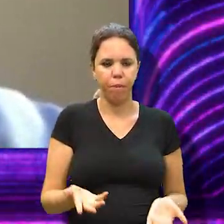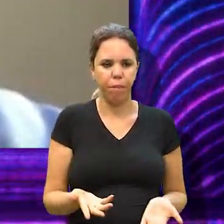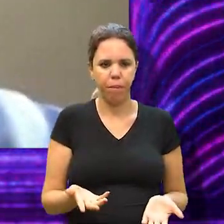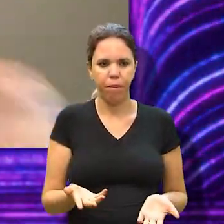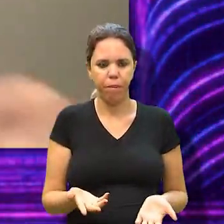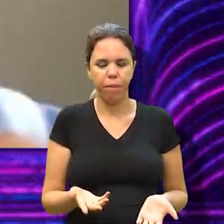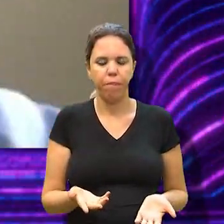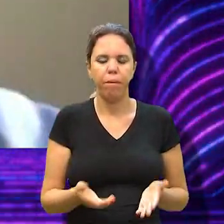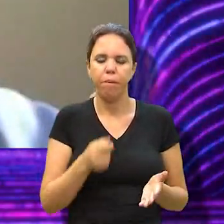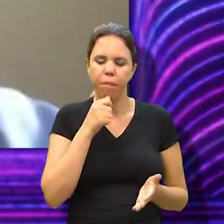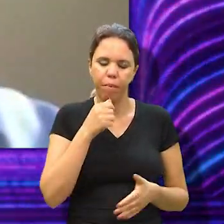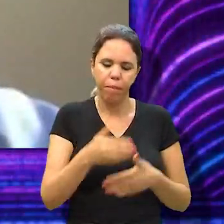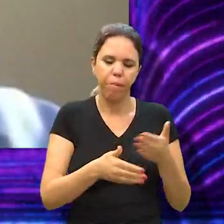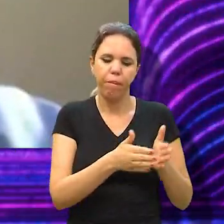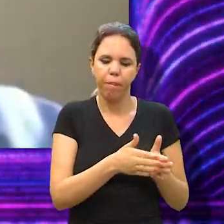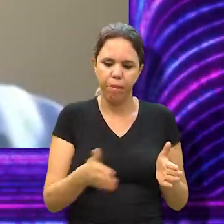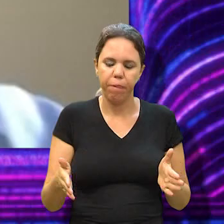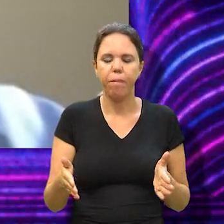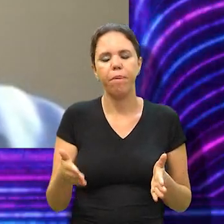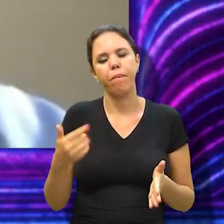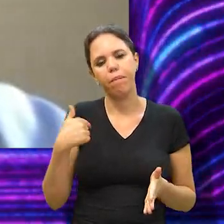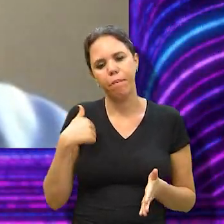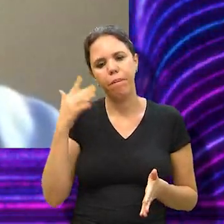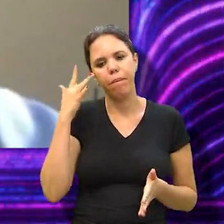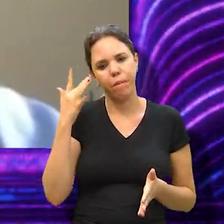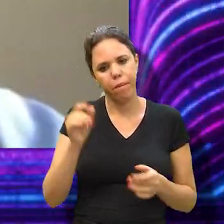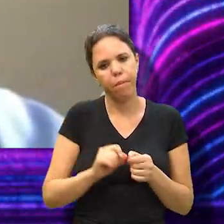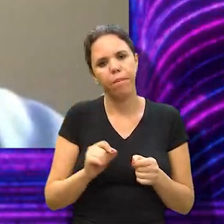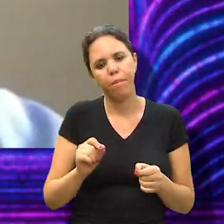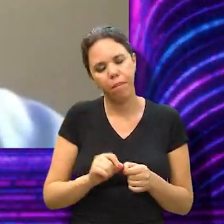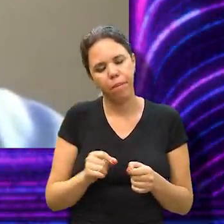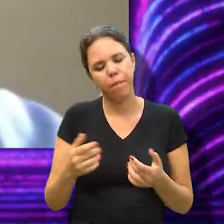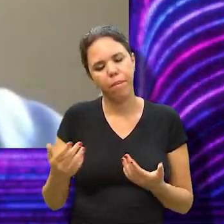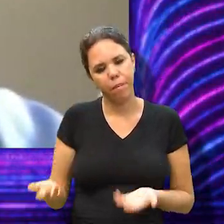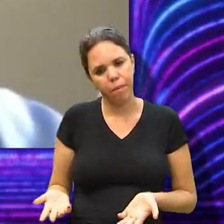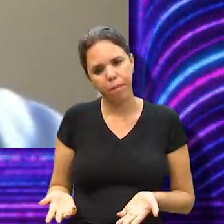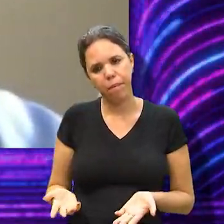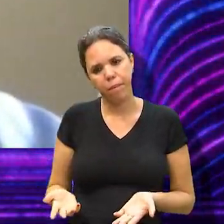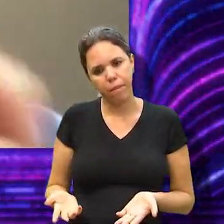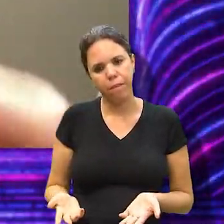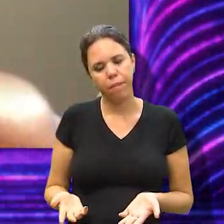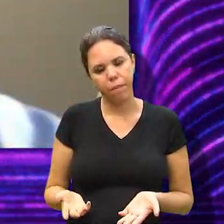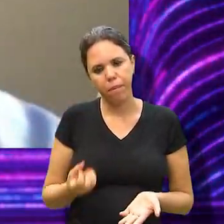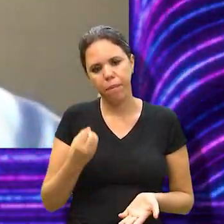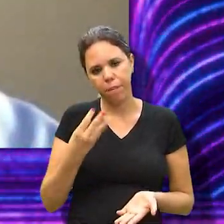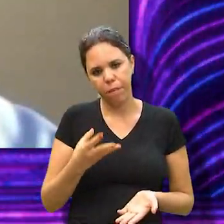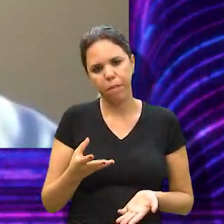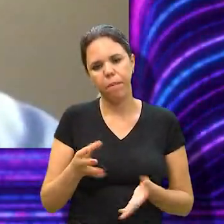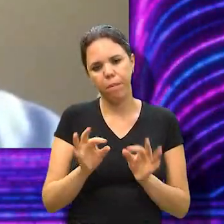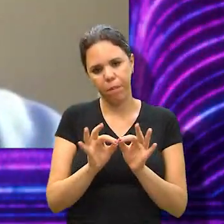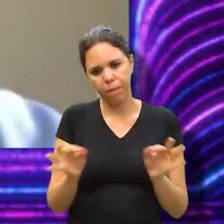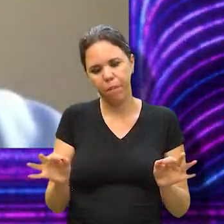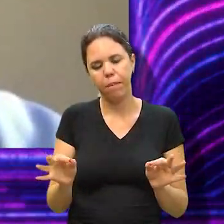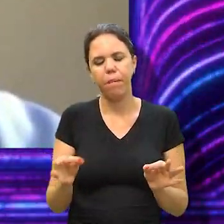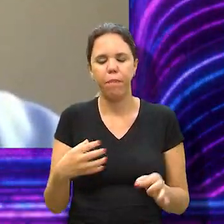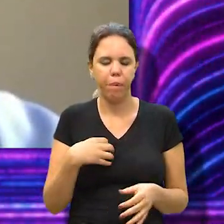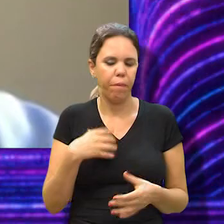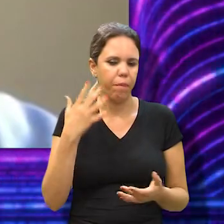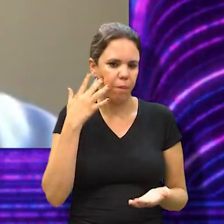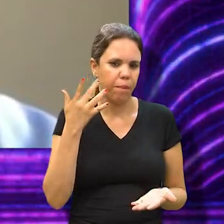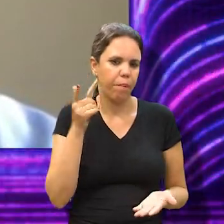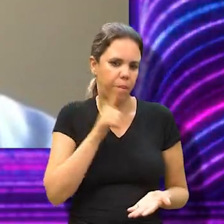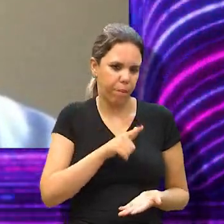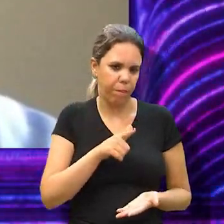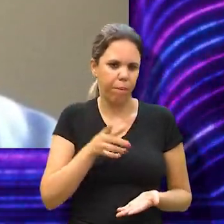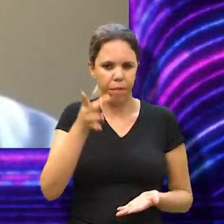gente. Então eu vou meio que por aí, sabe? E eu acho que eu faço isso com uma boa dose de simplicidade, viu,